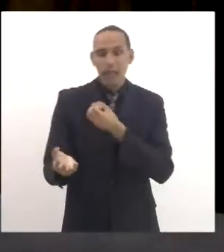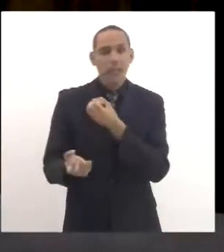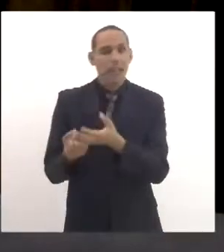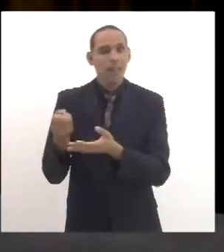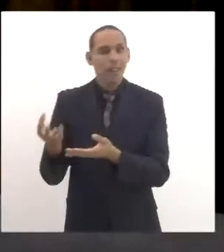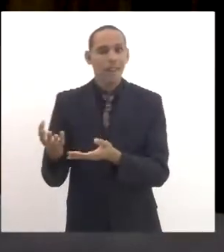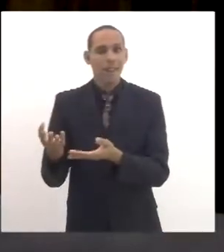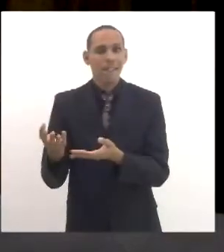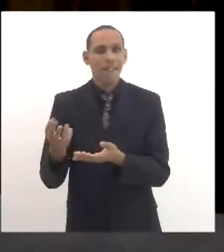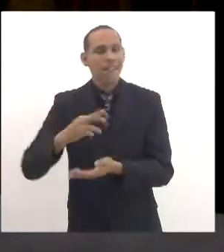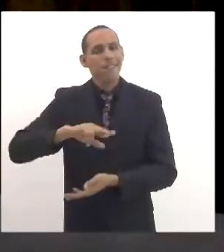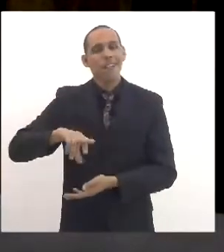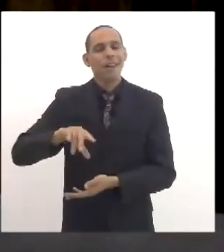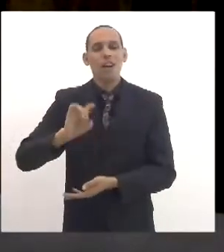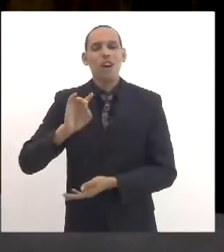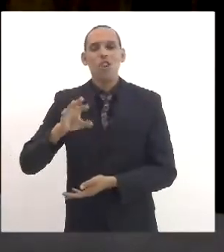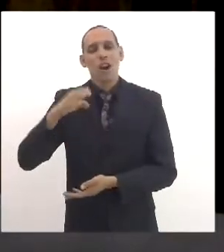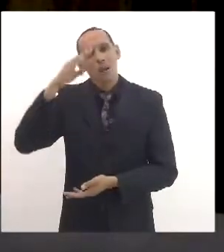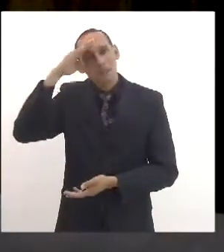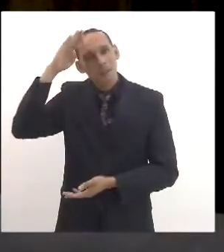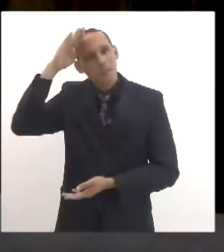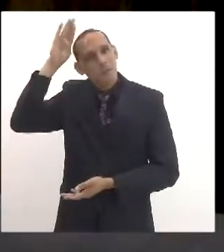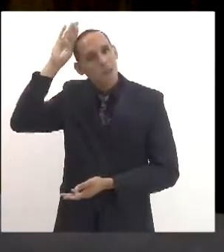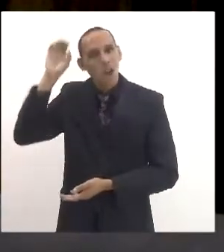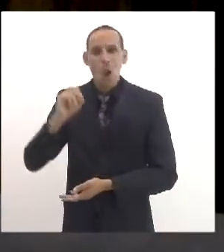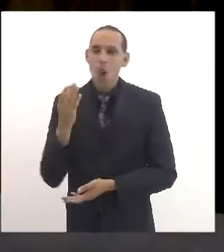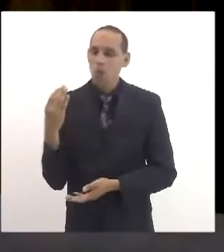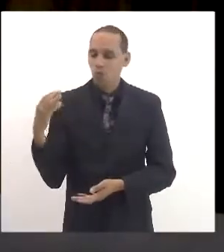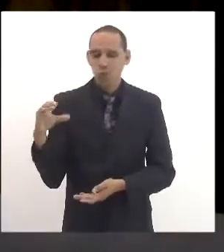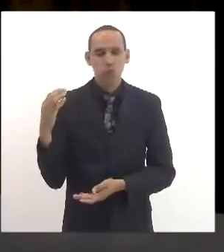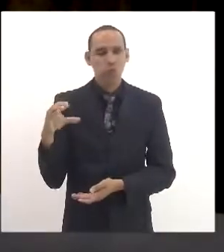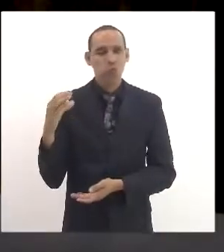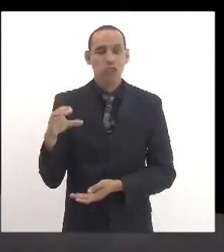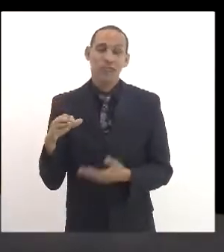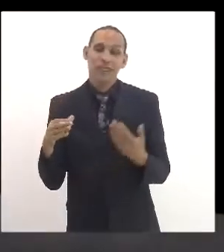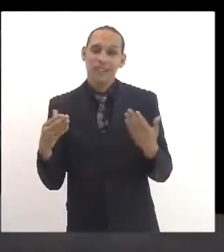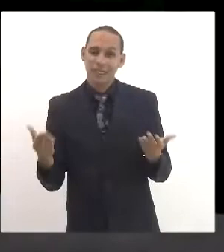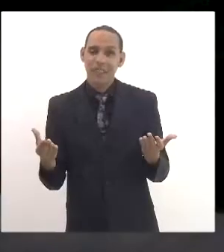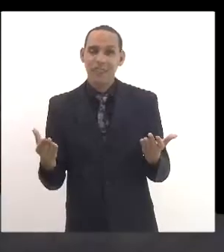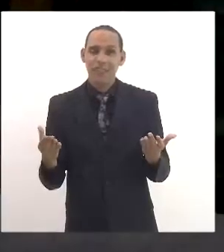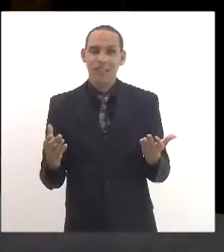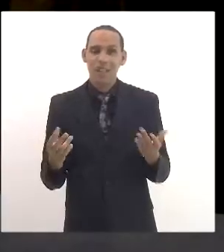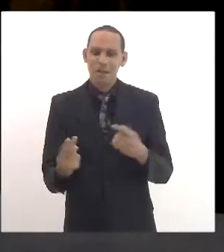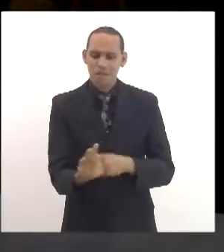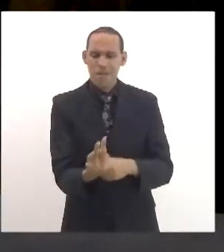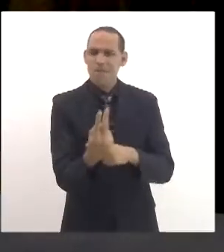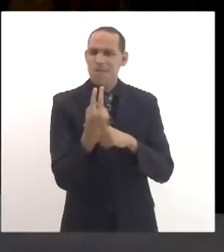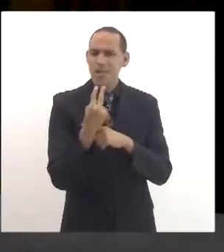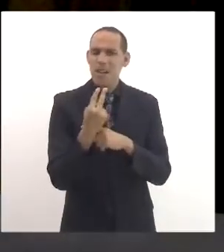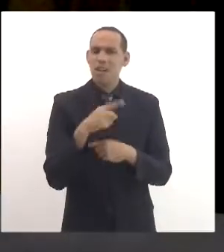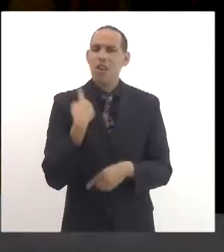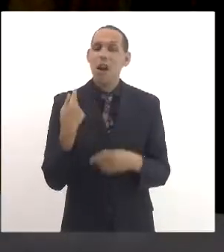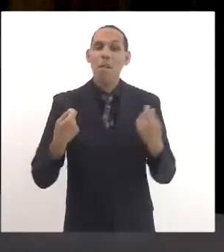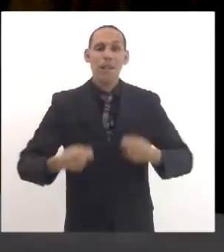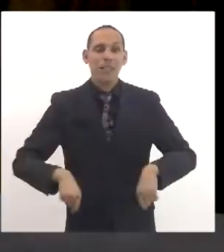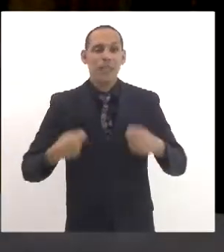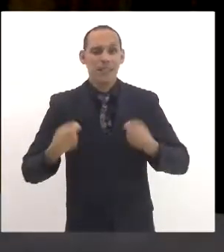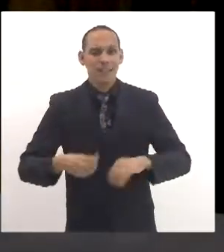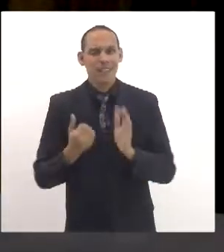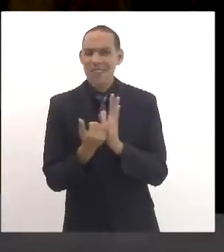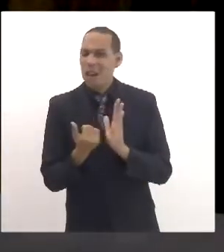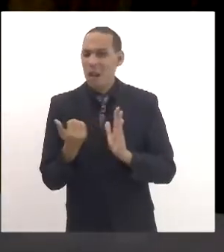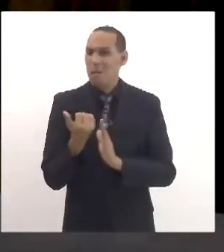não apenas da academia, dos cientistas. E, portanto, também para nos protegermos, precisamos cada vez